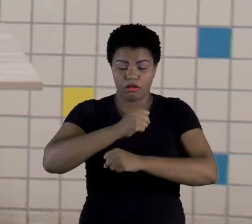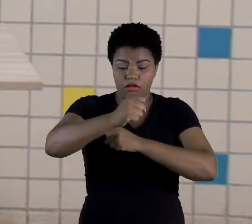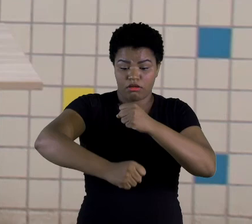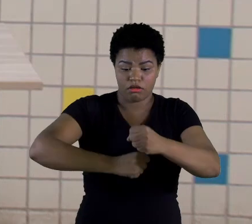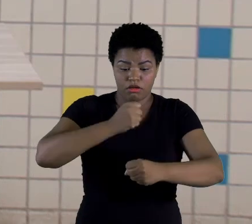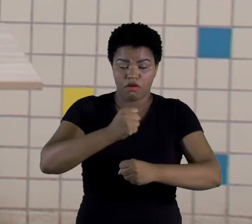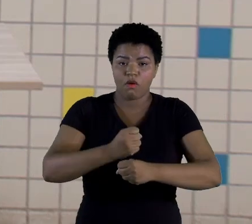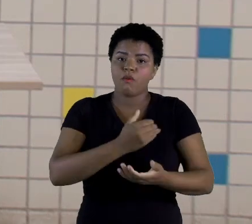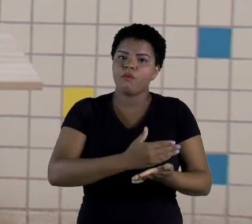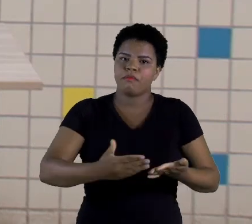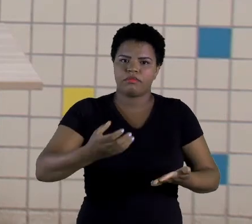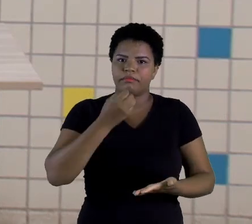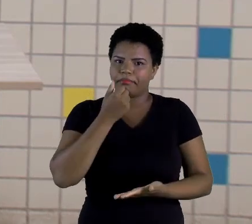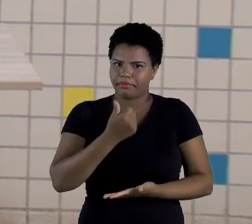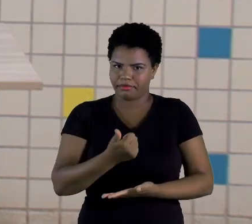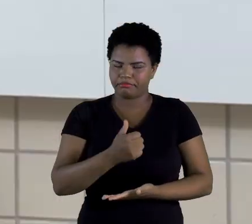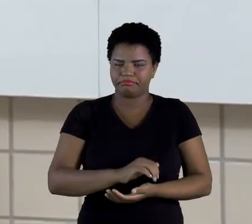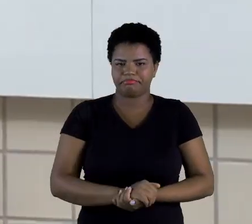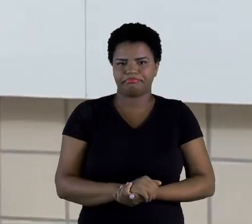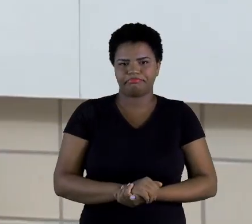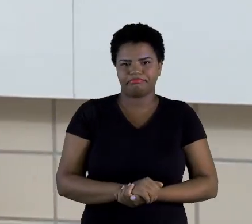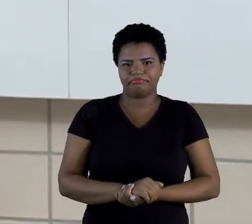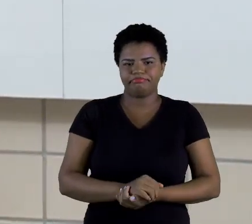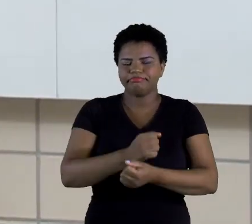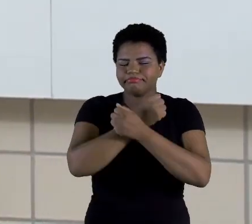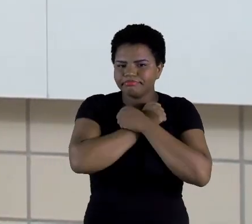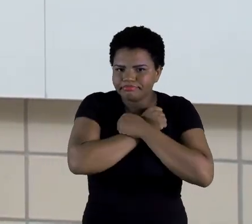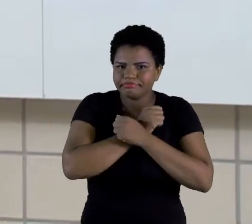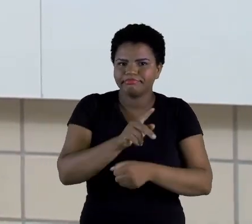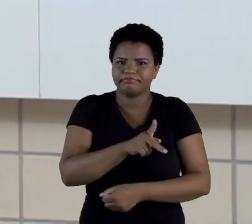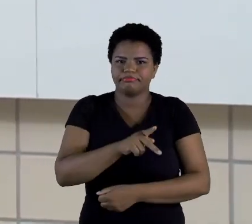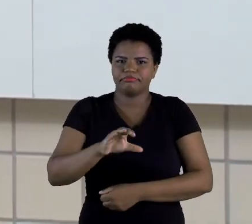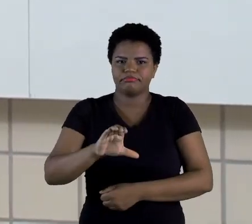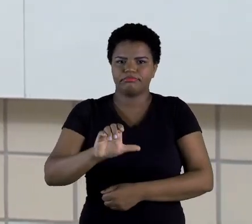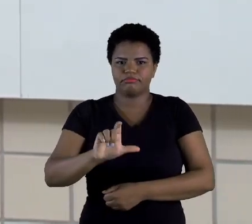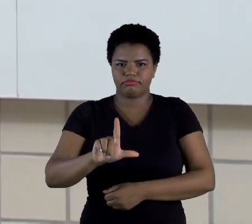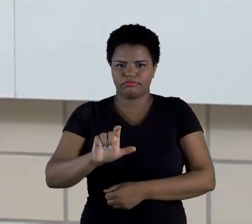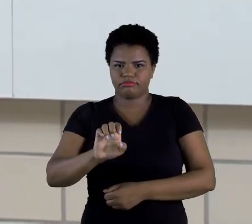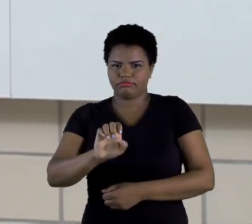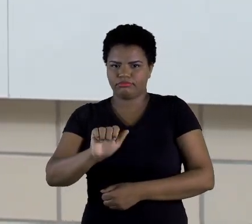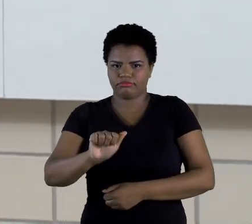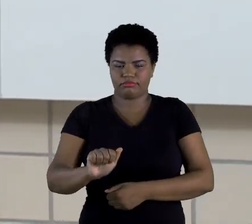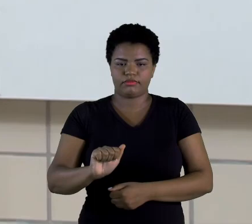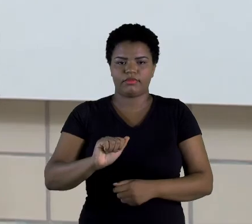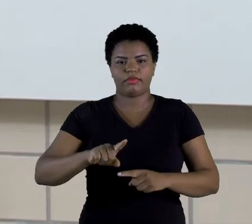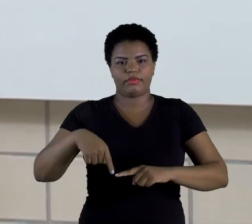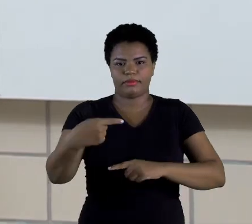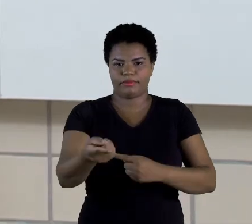bem. Um abraço da professora Cléa e até breve.